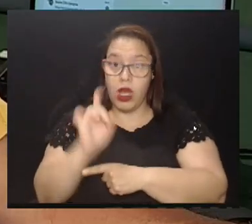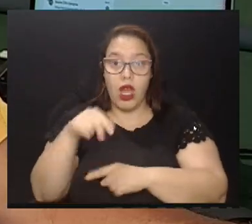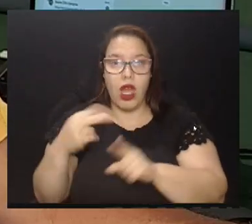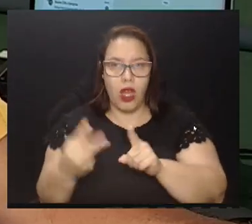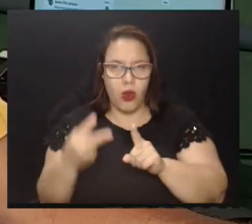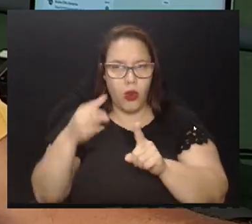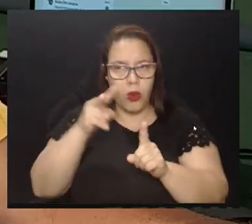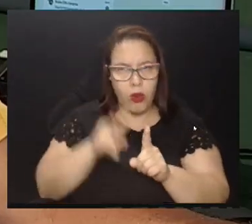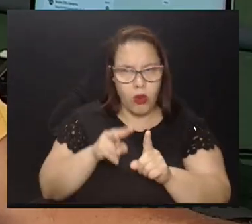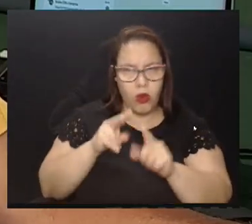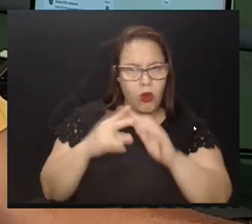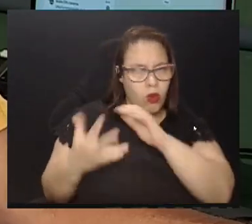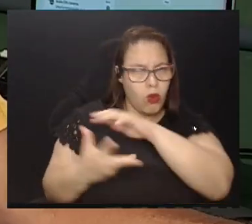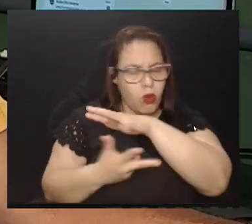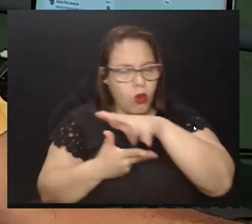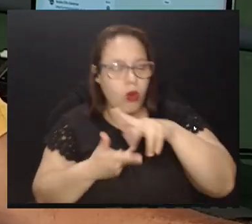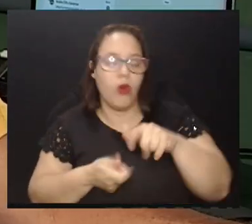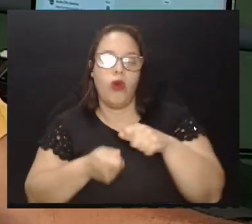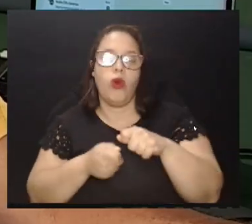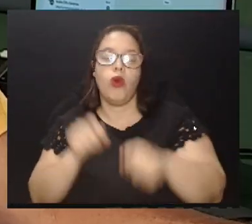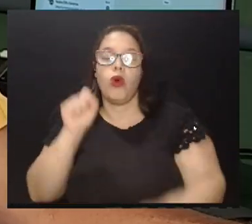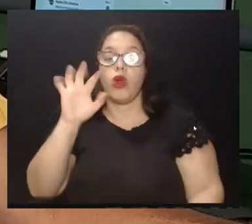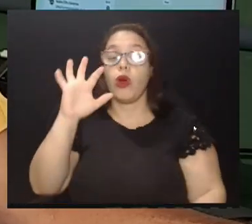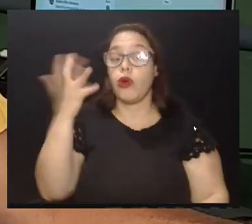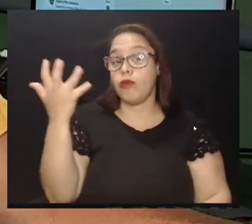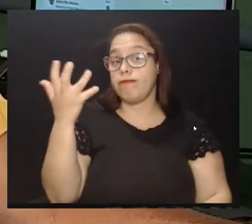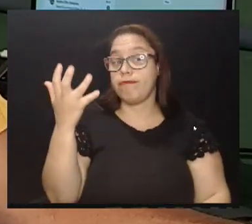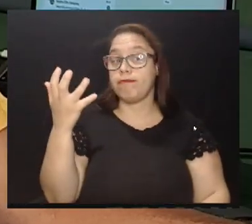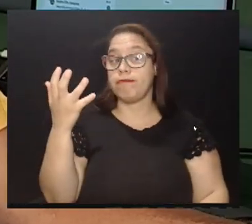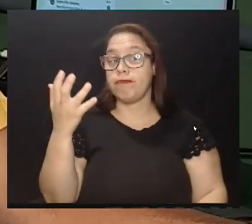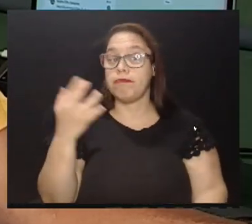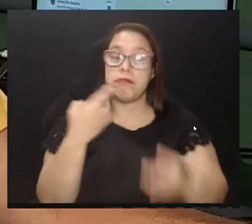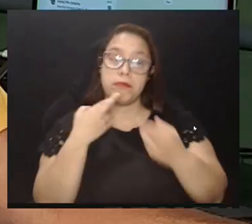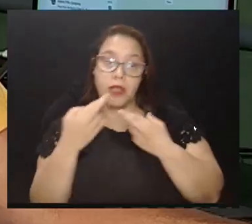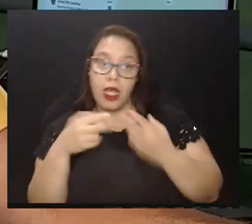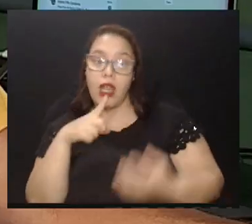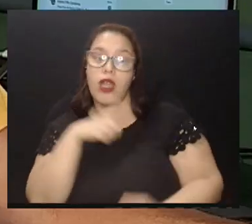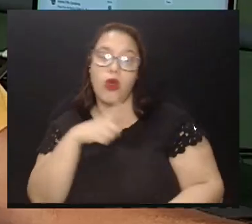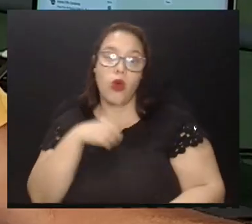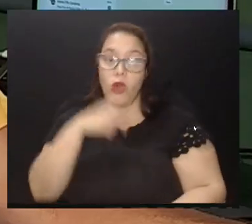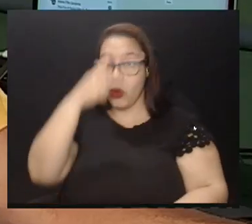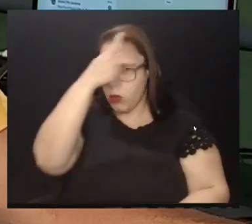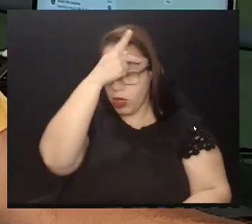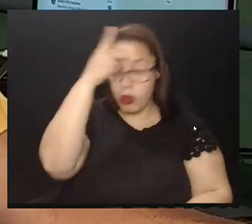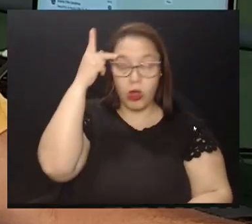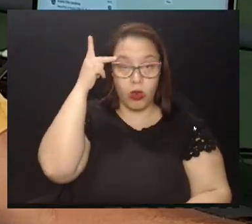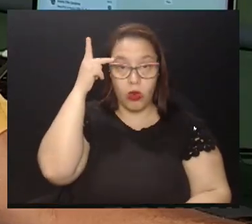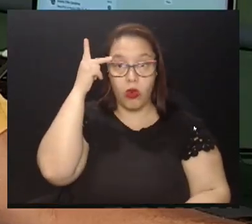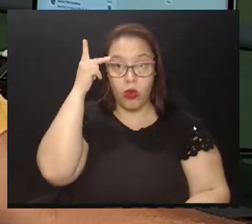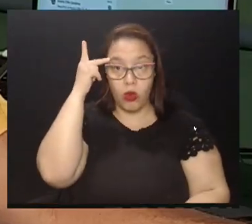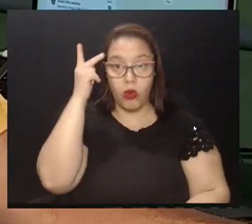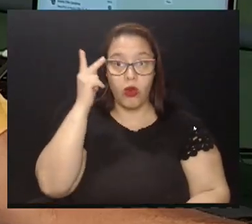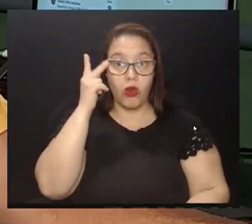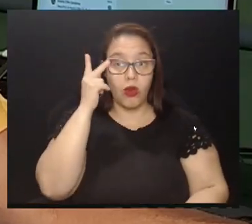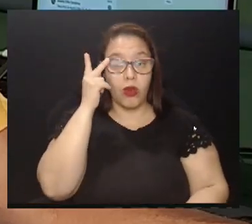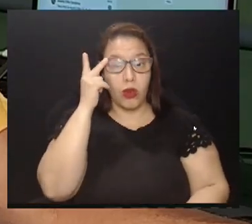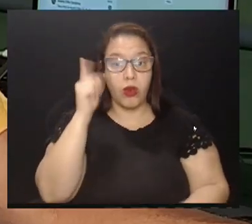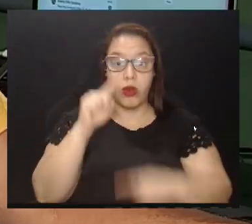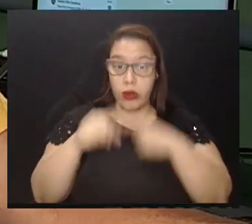sobre as coisas que acontecem, sobre as relações que as pessoas têm, sobre as pessoas que são potencialmente interessantes,